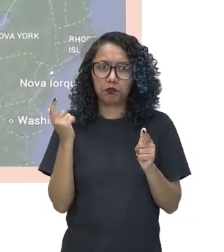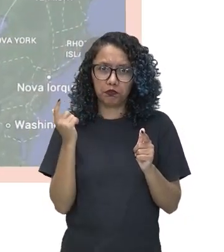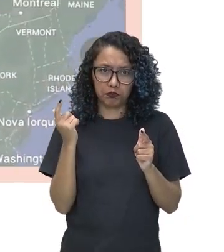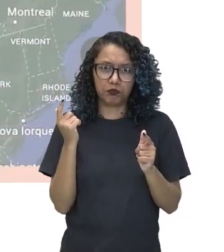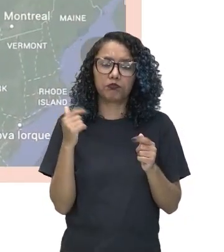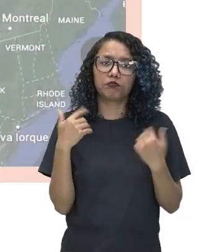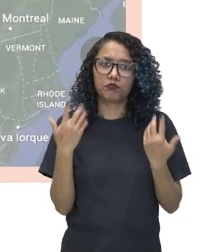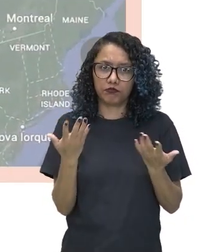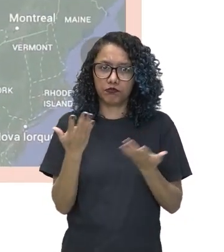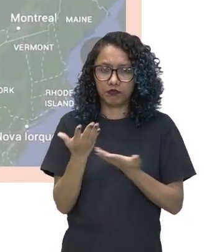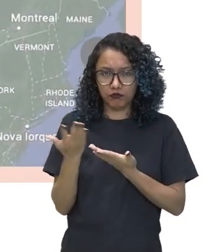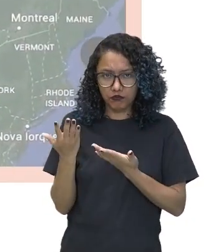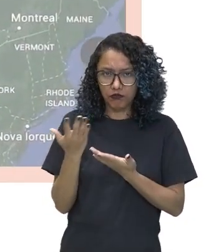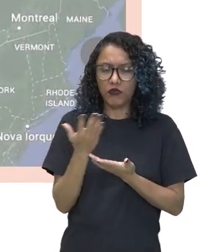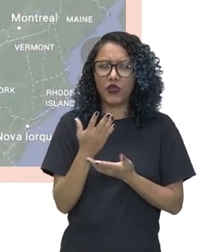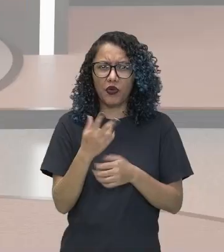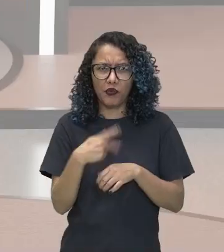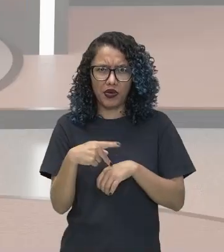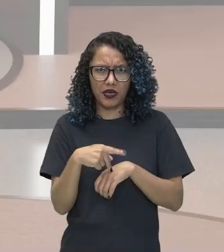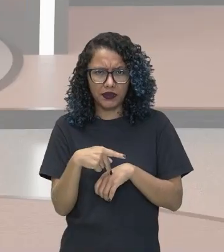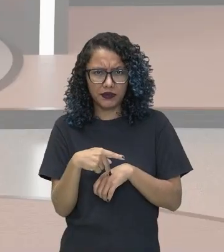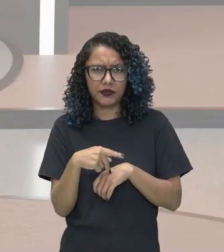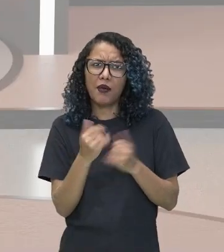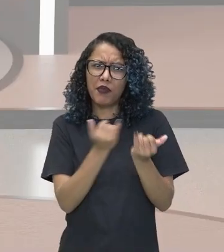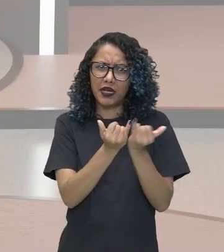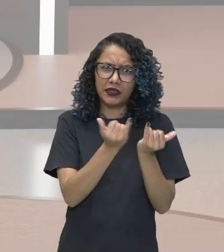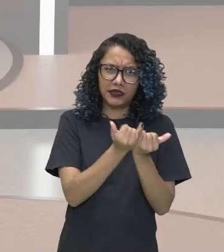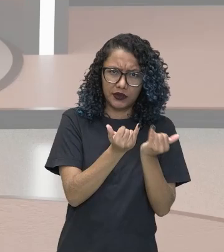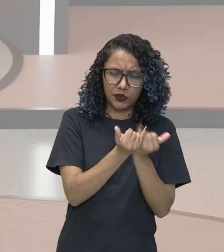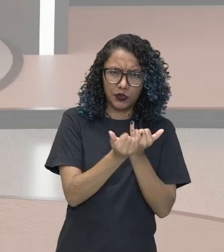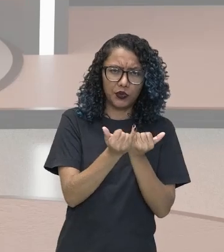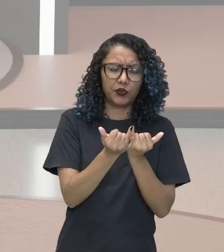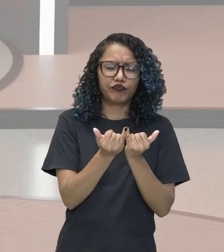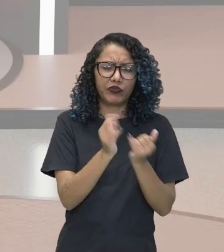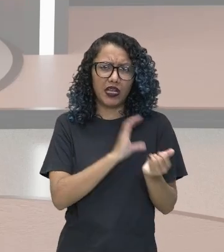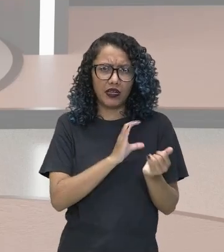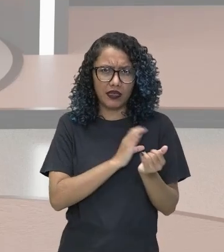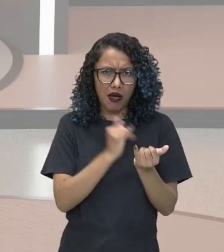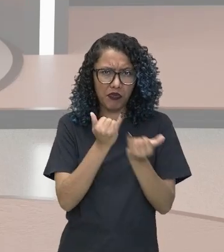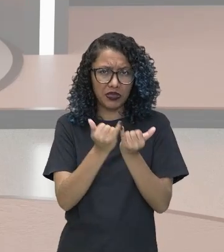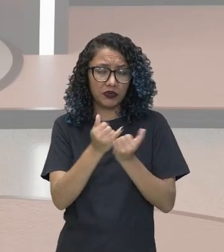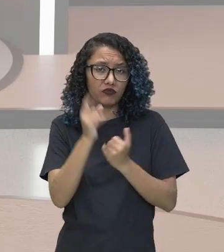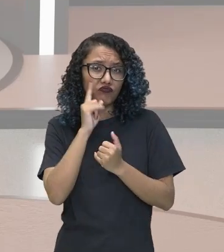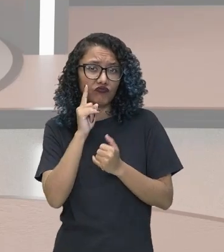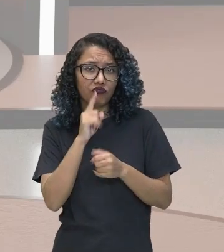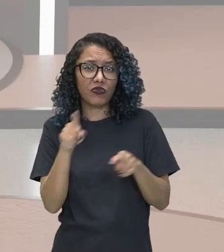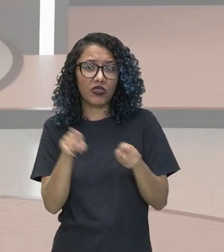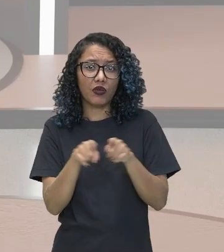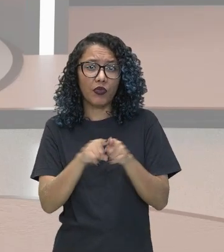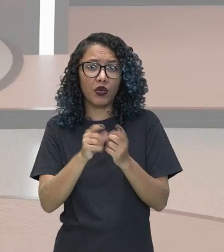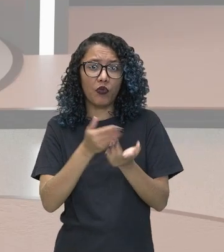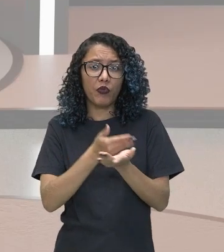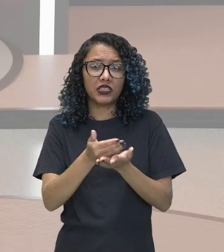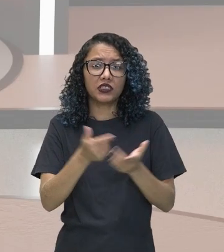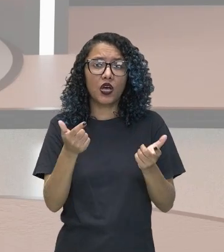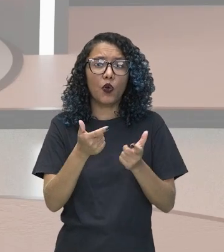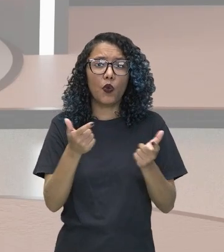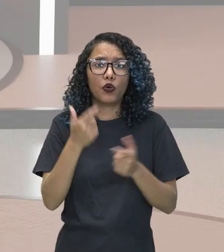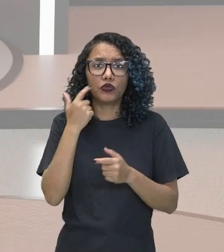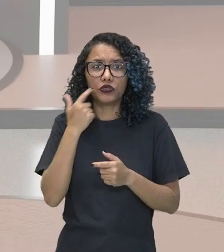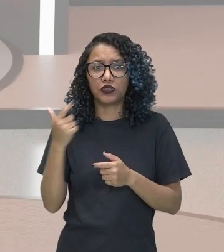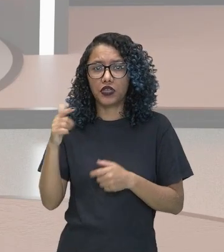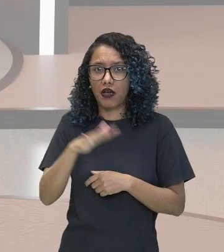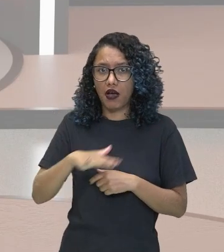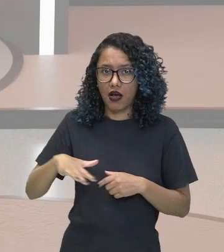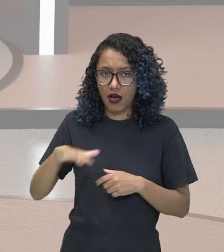Canadá, similar ao que a gente já estudou com os Estados Unidos, também tem a sua ida desde aqui do Oceano